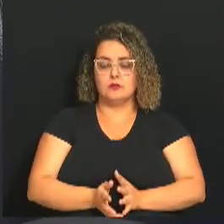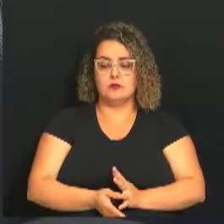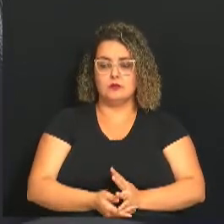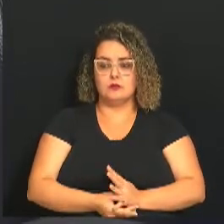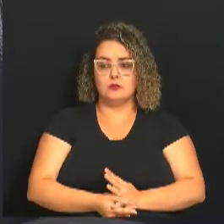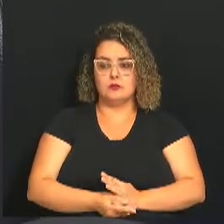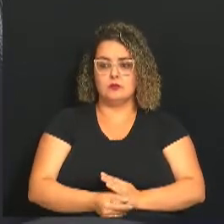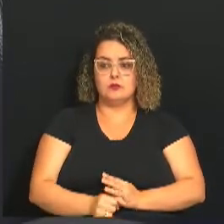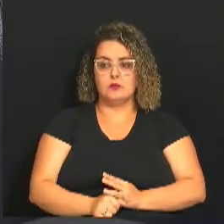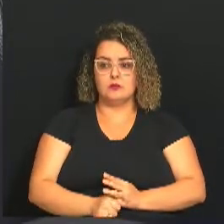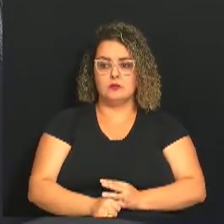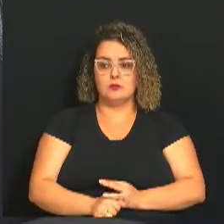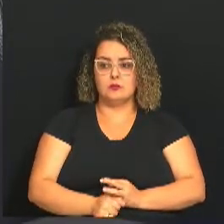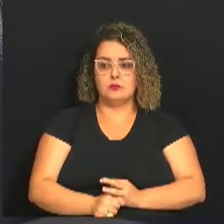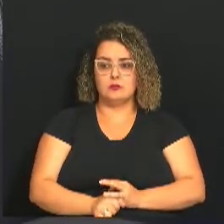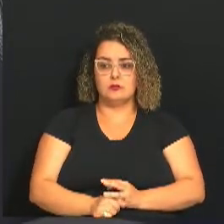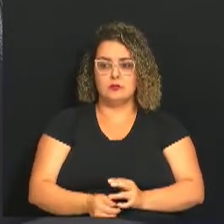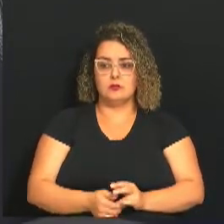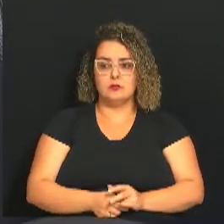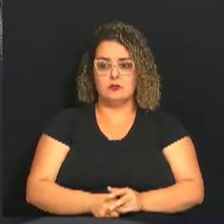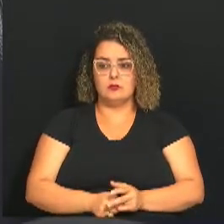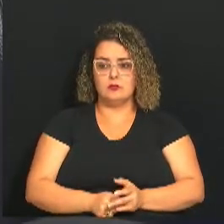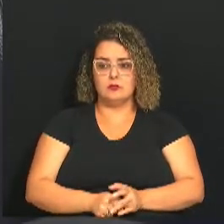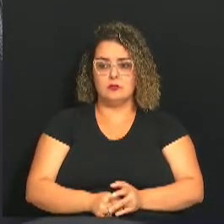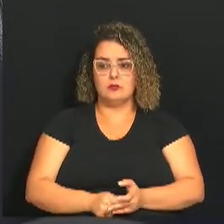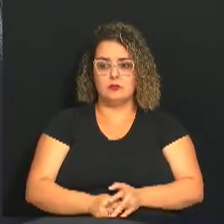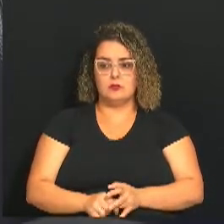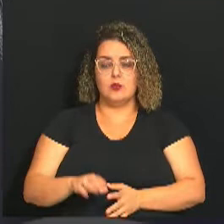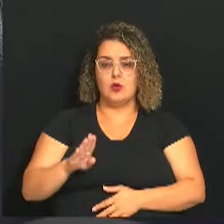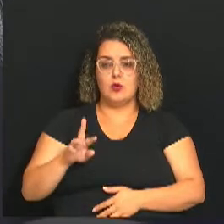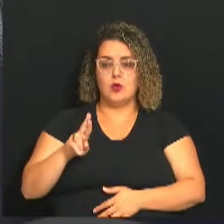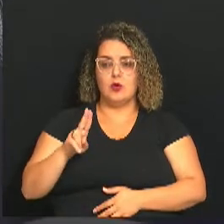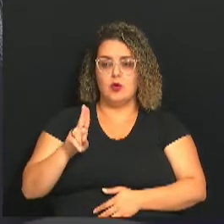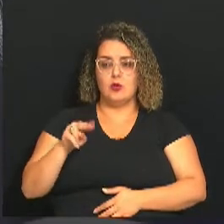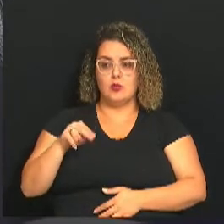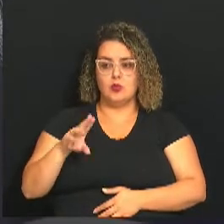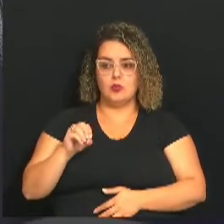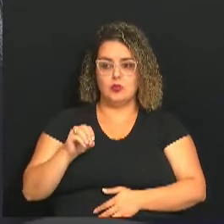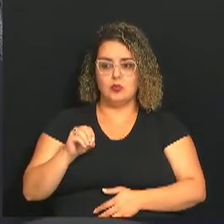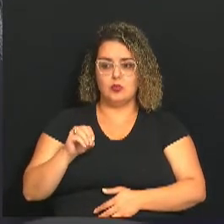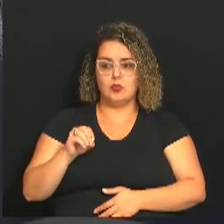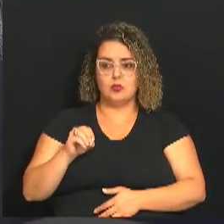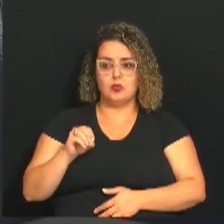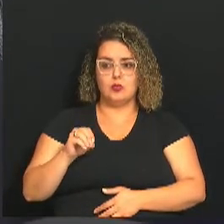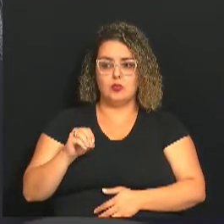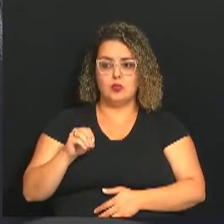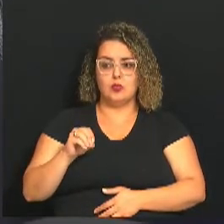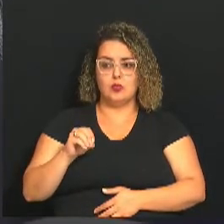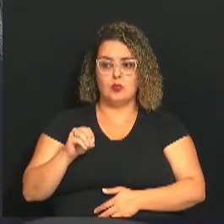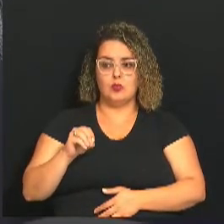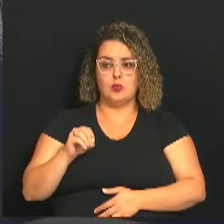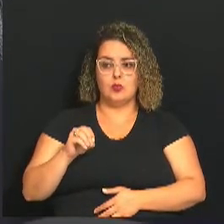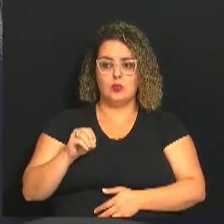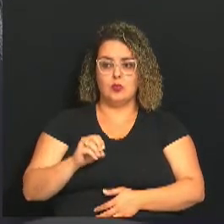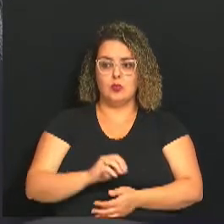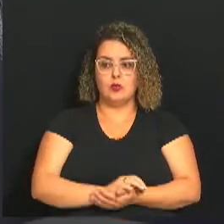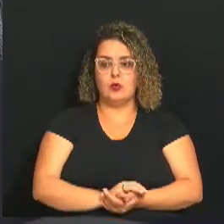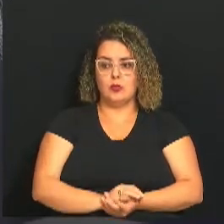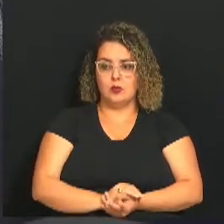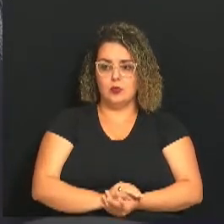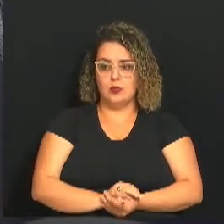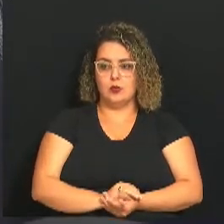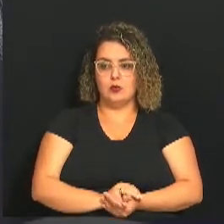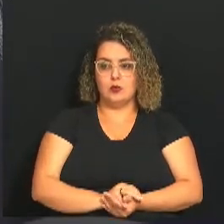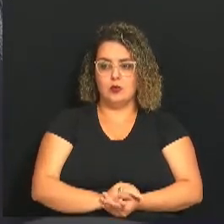palavra o Bruno Baini, ou melhor, Bruno Baini, acabamos de fazer